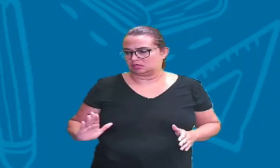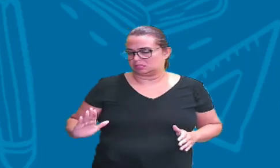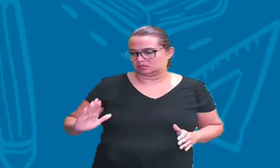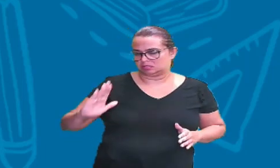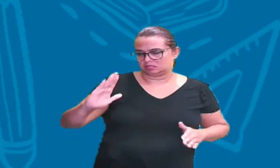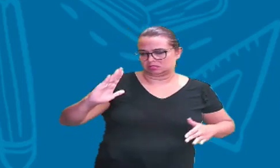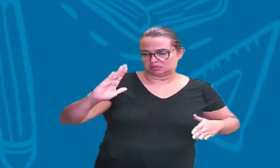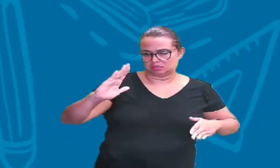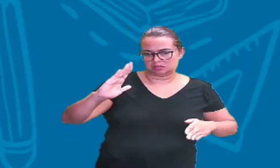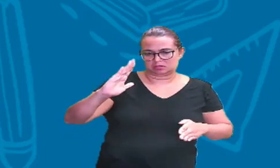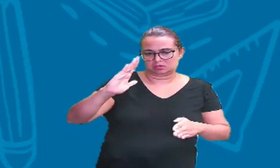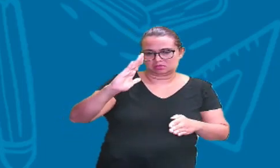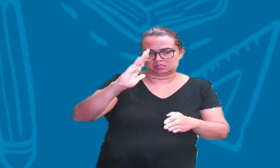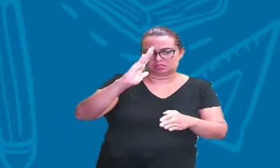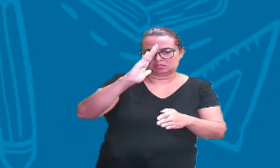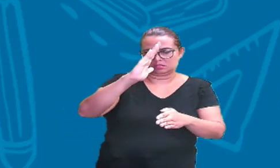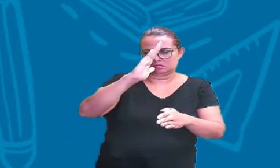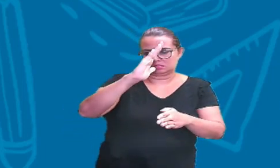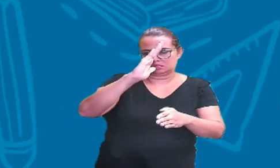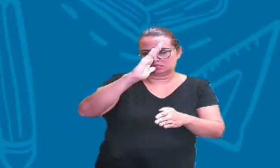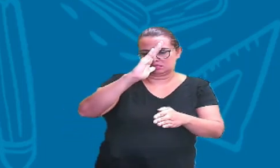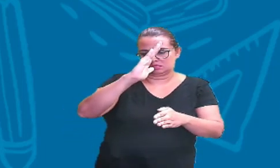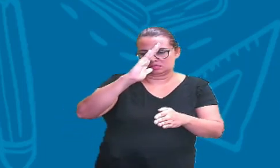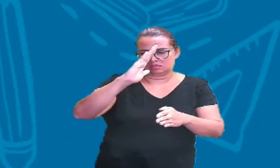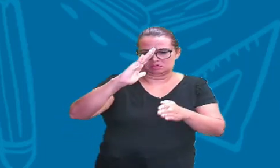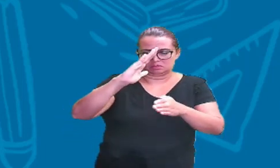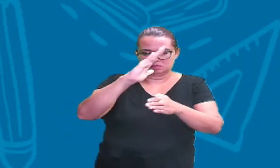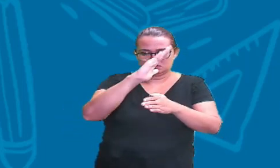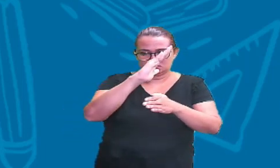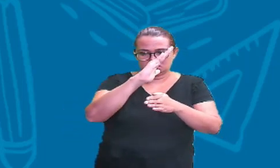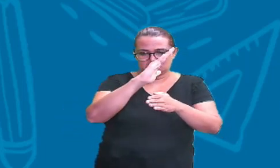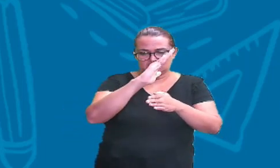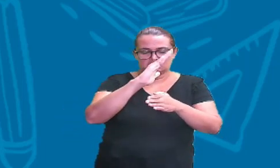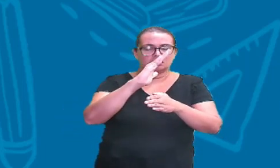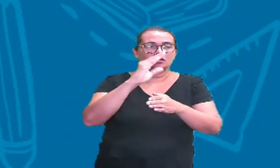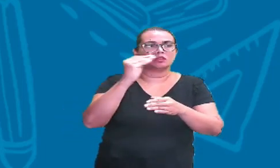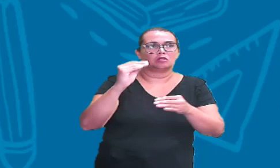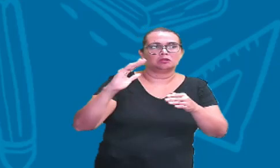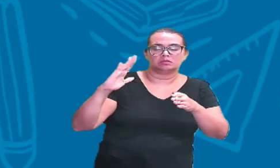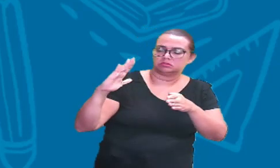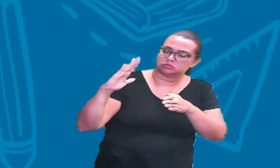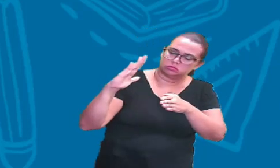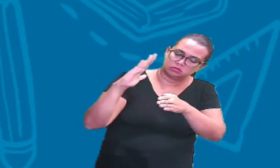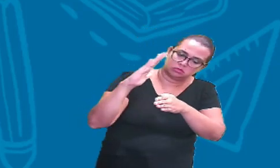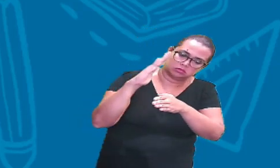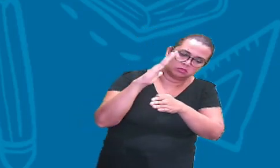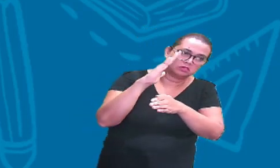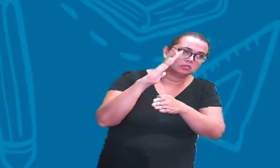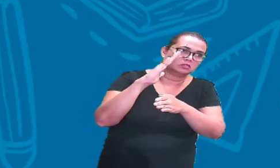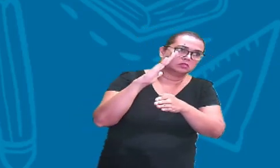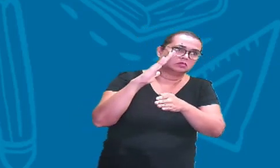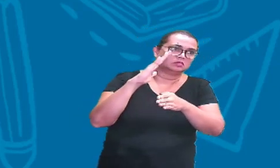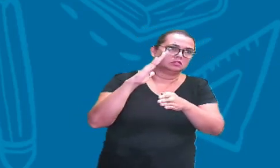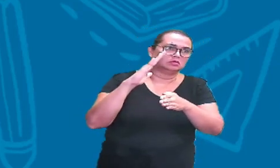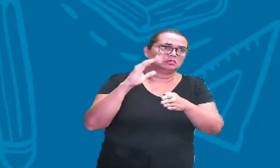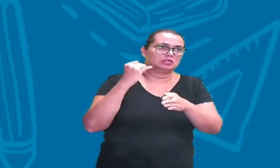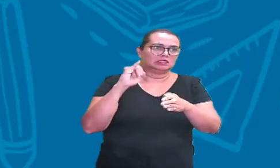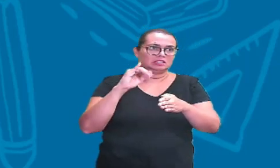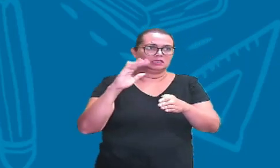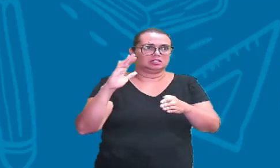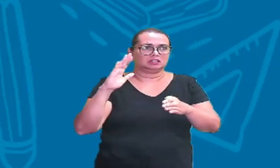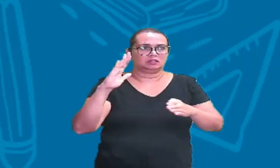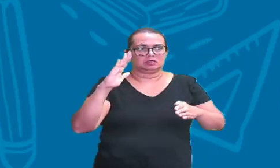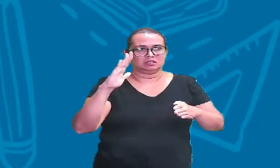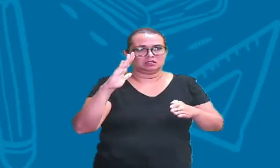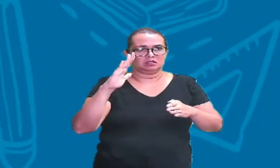vamos lá. Essa aqui tá reta, essa aqui tá um pouquinho inclinada. Se eu conseguir, ó, gente, fazer com que essa aqui, ó, essa